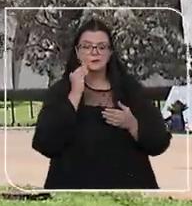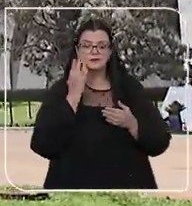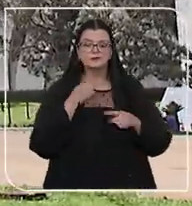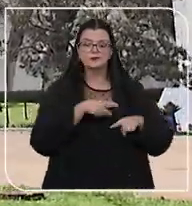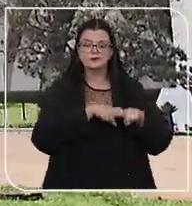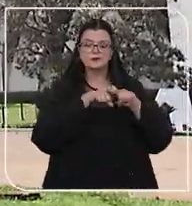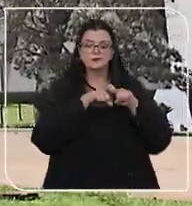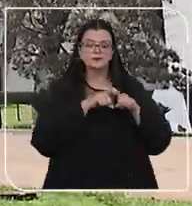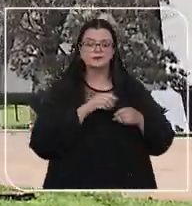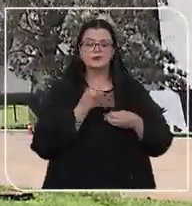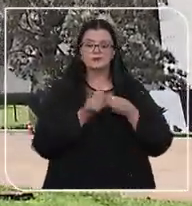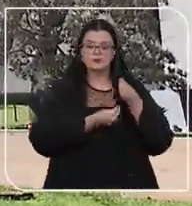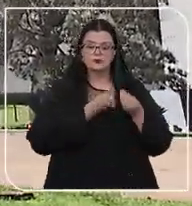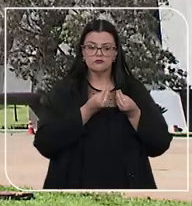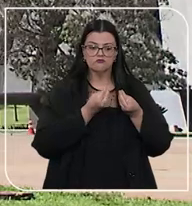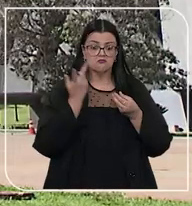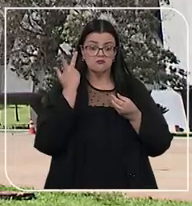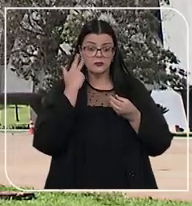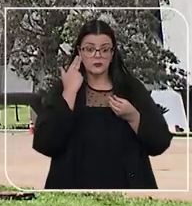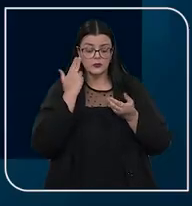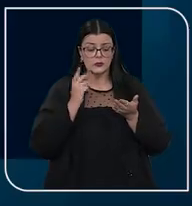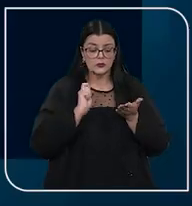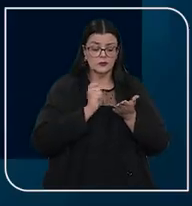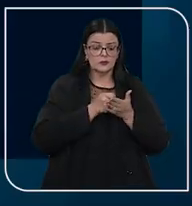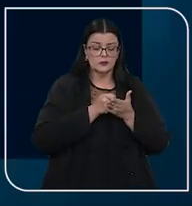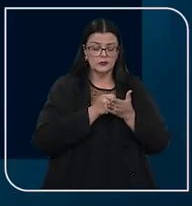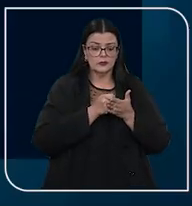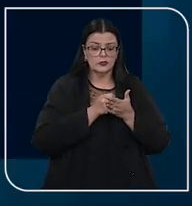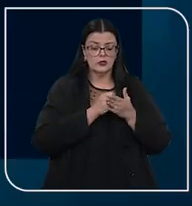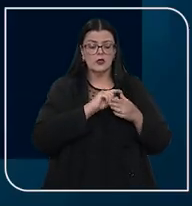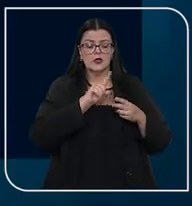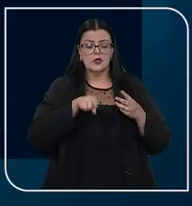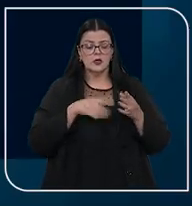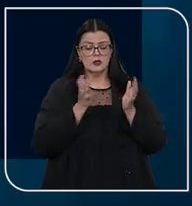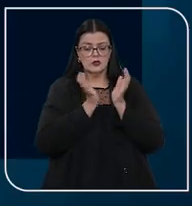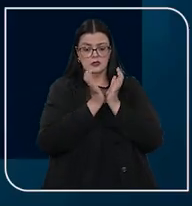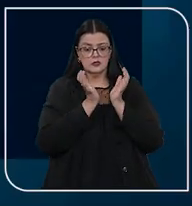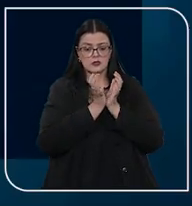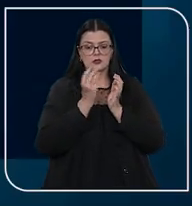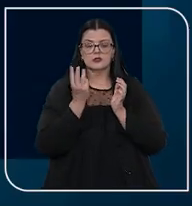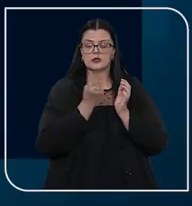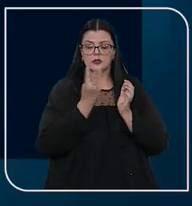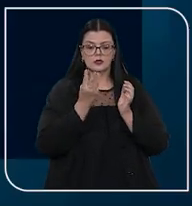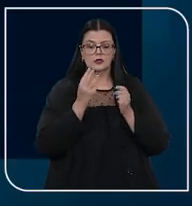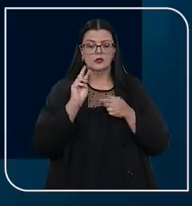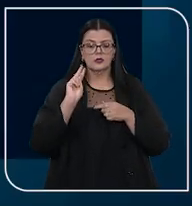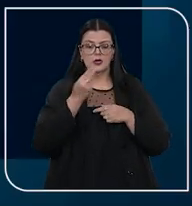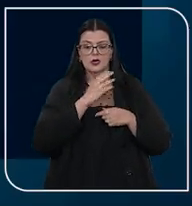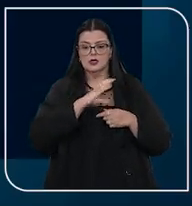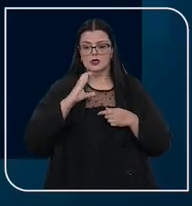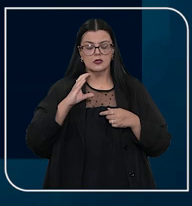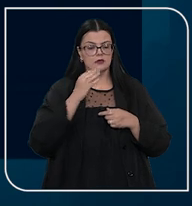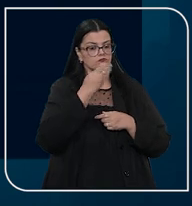pagamento da dívida pelos meios convencionais. No entanto, a terceira turma negou provimento ao HC. A